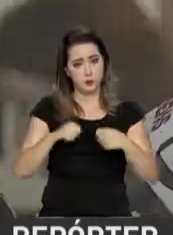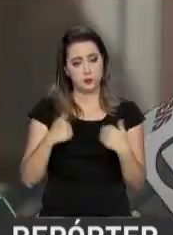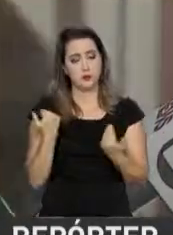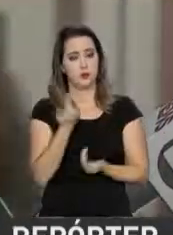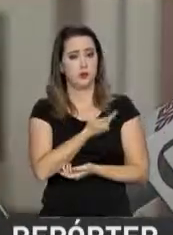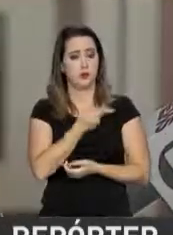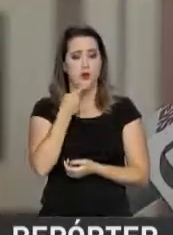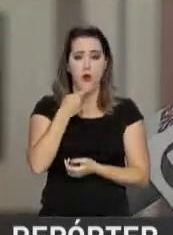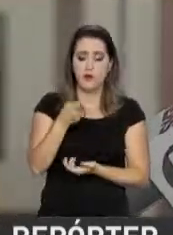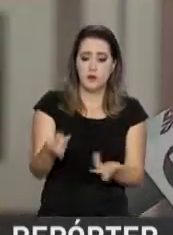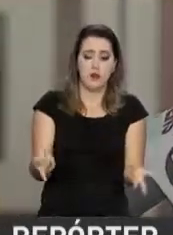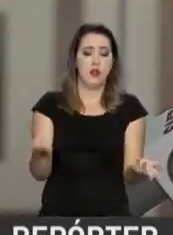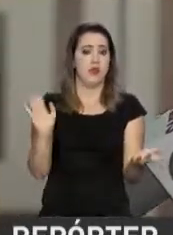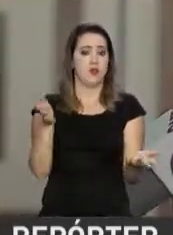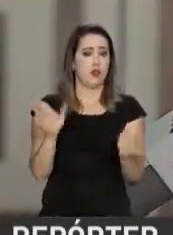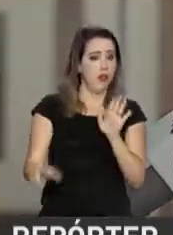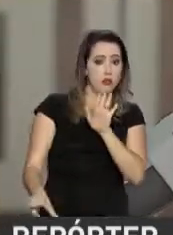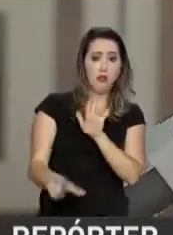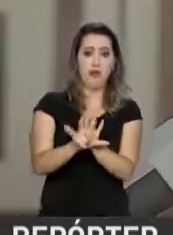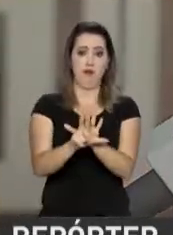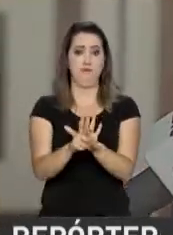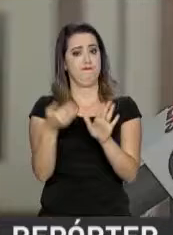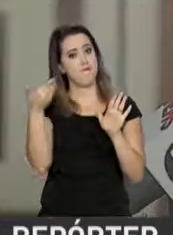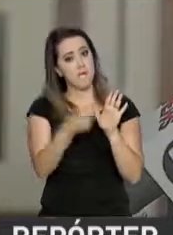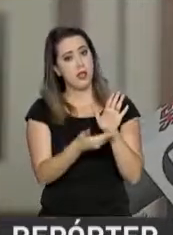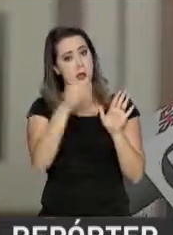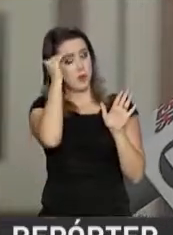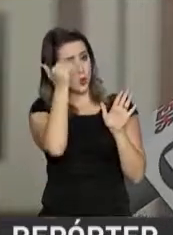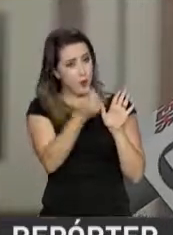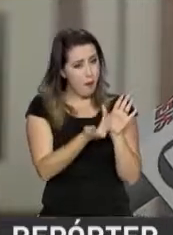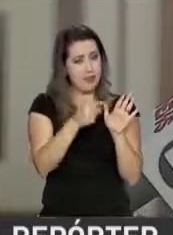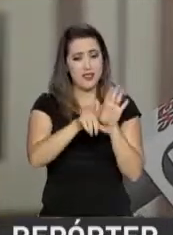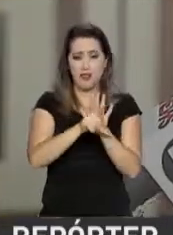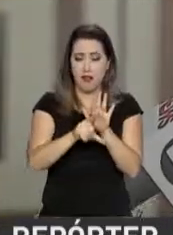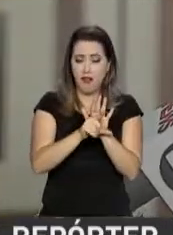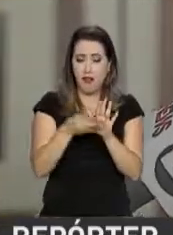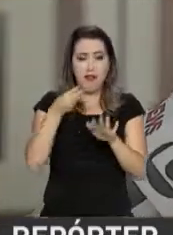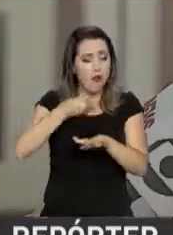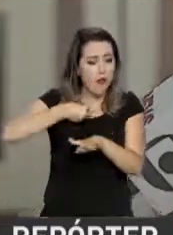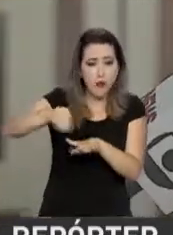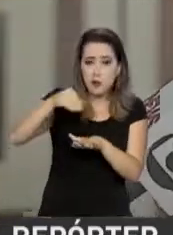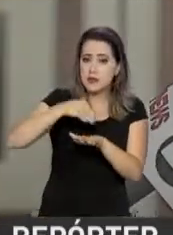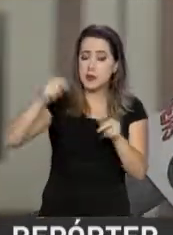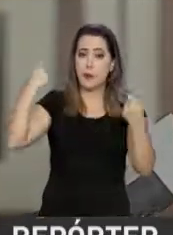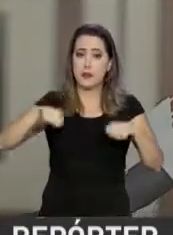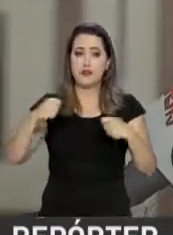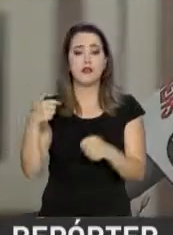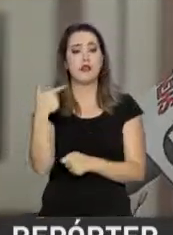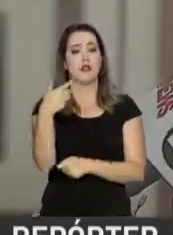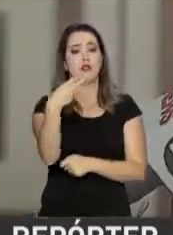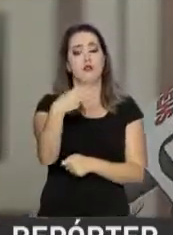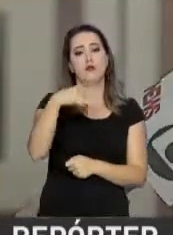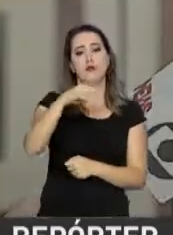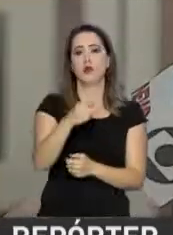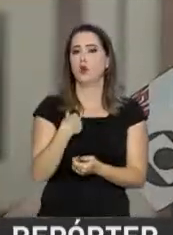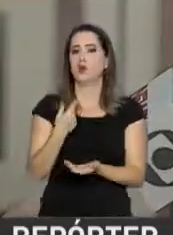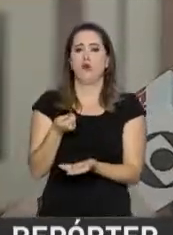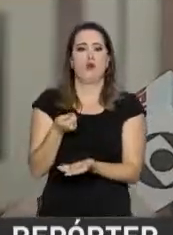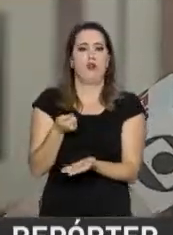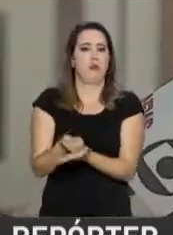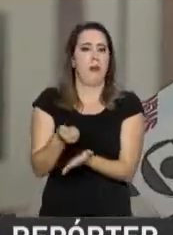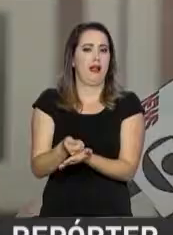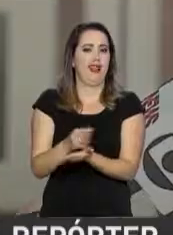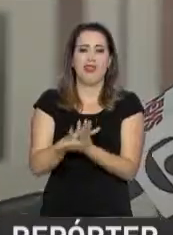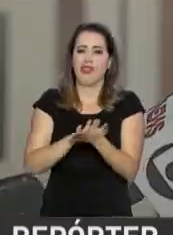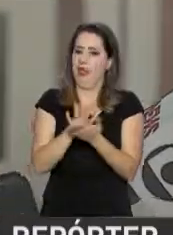então nós dissemos porque inclusive está na lei que aqueles que não enviarem essas informações até o dia 23 de maio nós não vamos mais repassar dinheiro